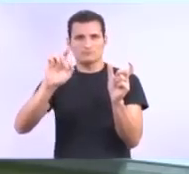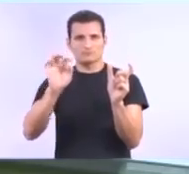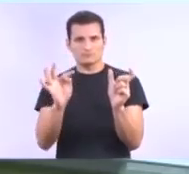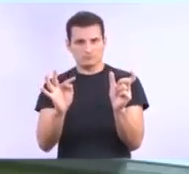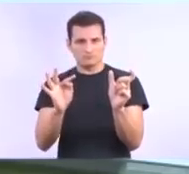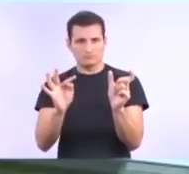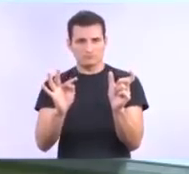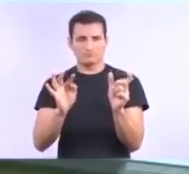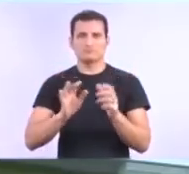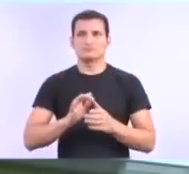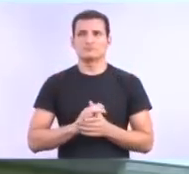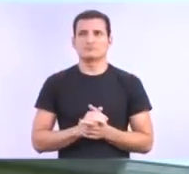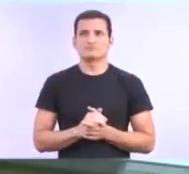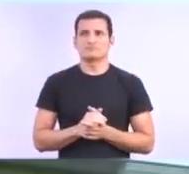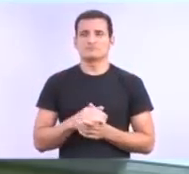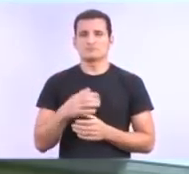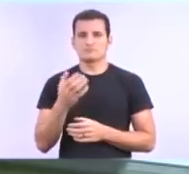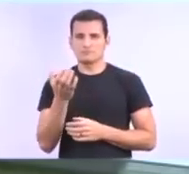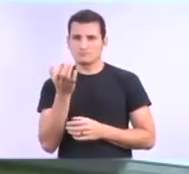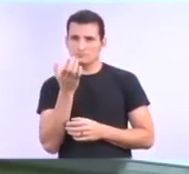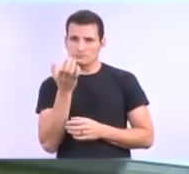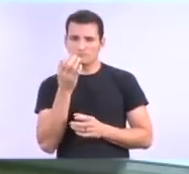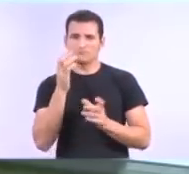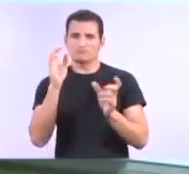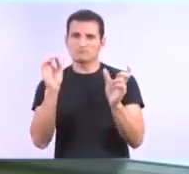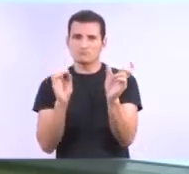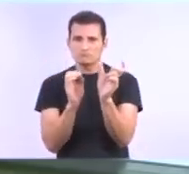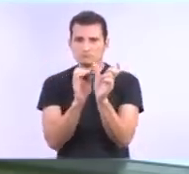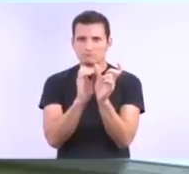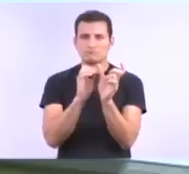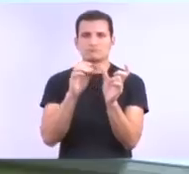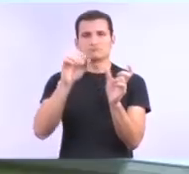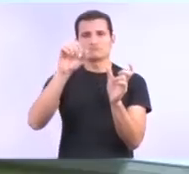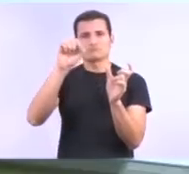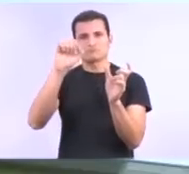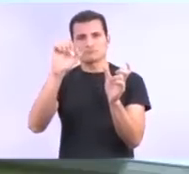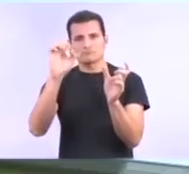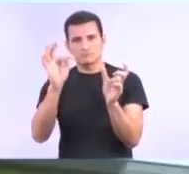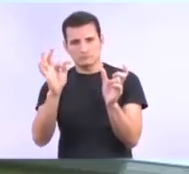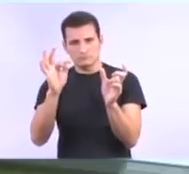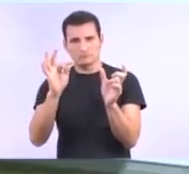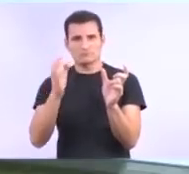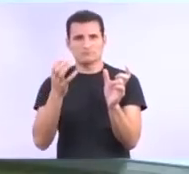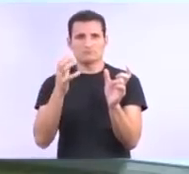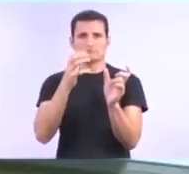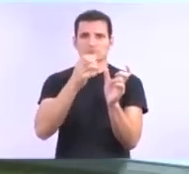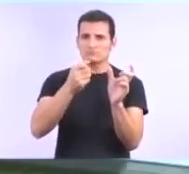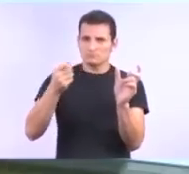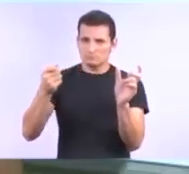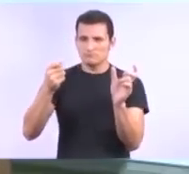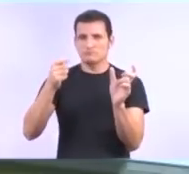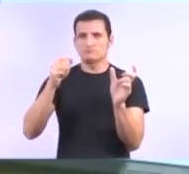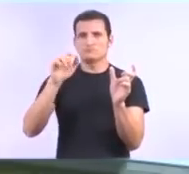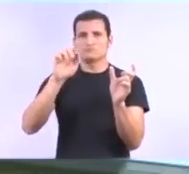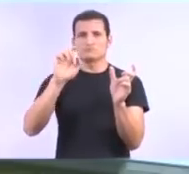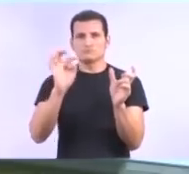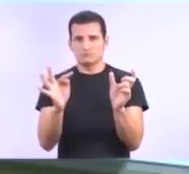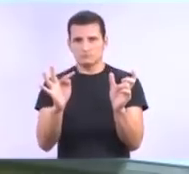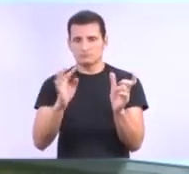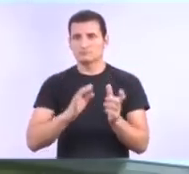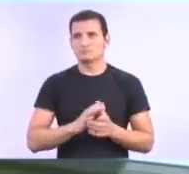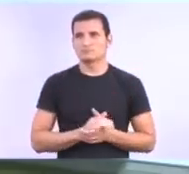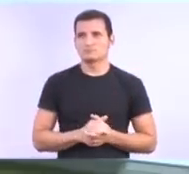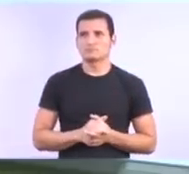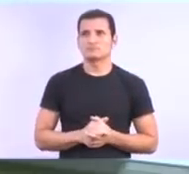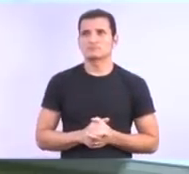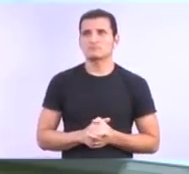sem o set e o get. Se eu quiser armazenar algum valor no atributo, eu utilizo o set. Agora, se eu quiser buscar, eu utilizo o get.